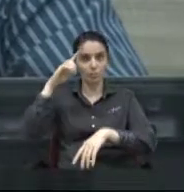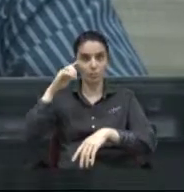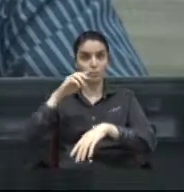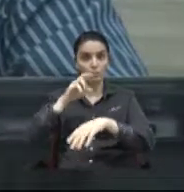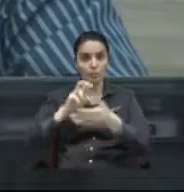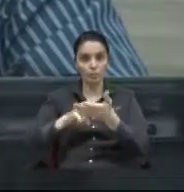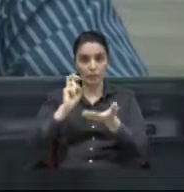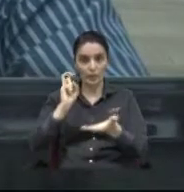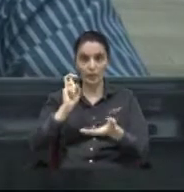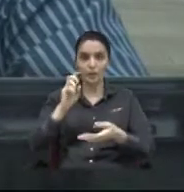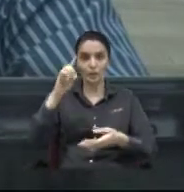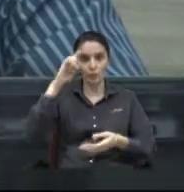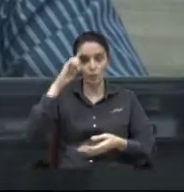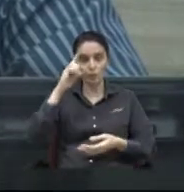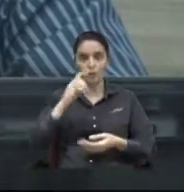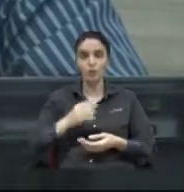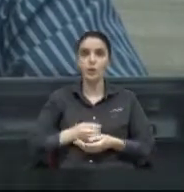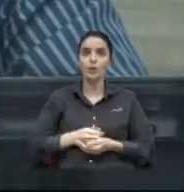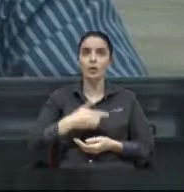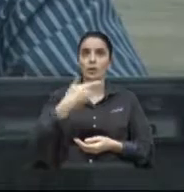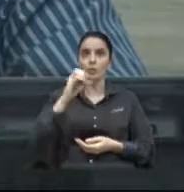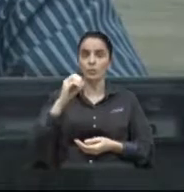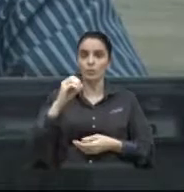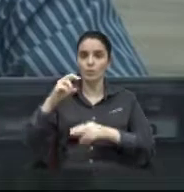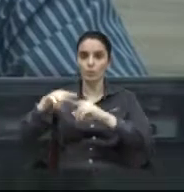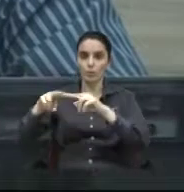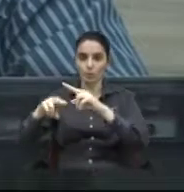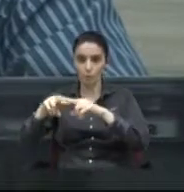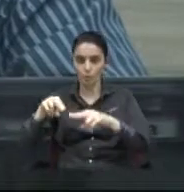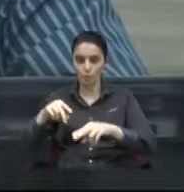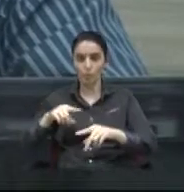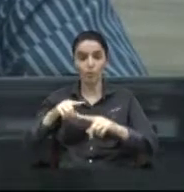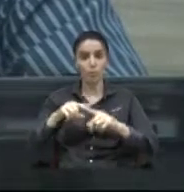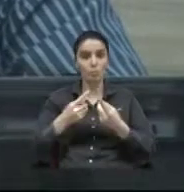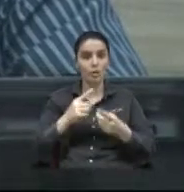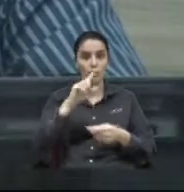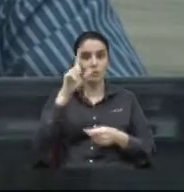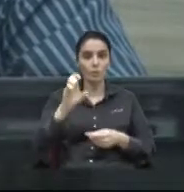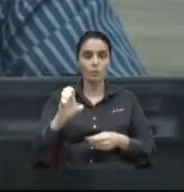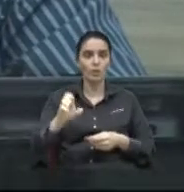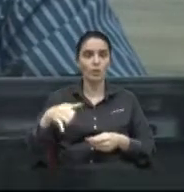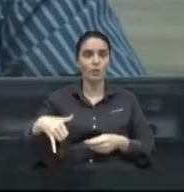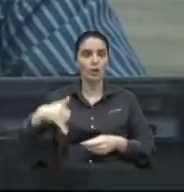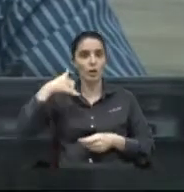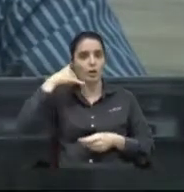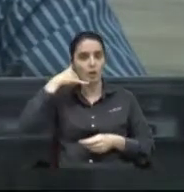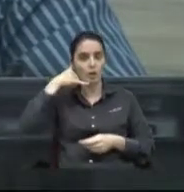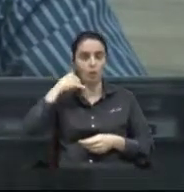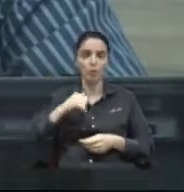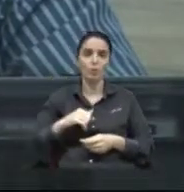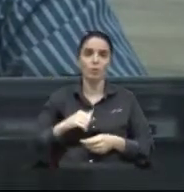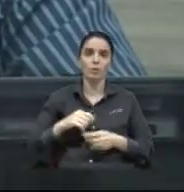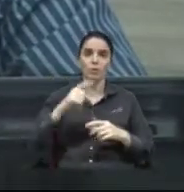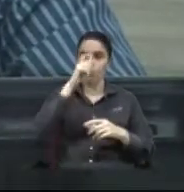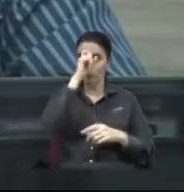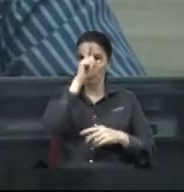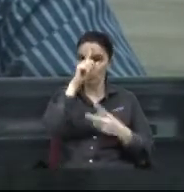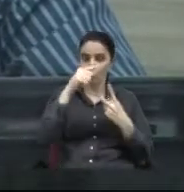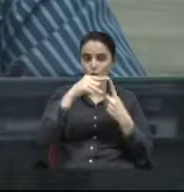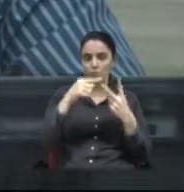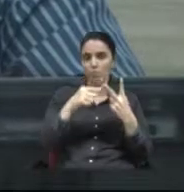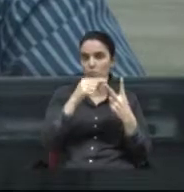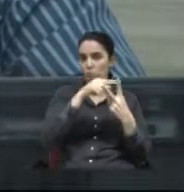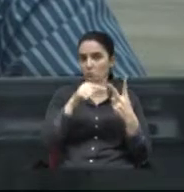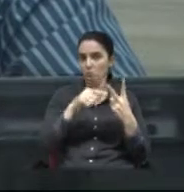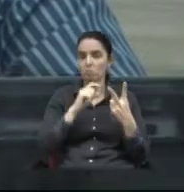contato com o Didi Piscinin, que é o provedor da Santa Casa, a dona Irene, da Humanitária, ninguém está sabendo